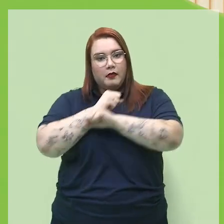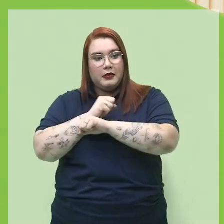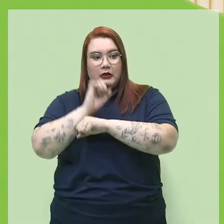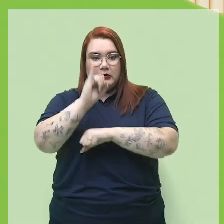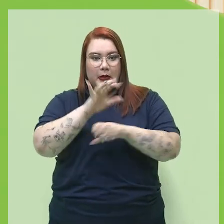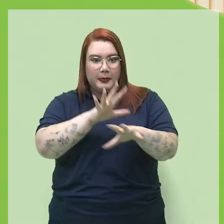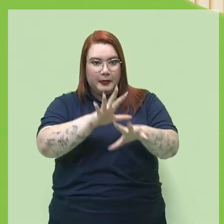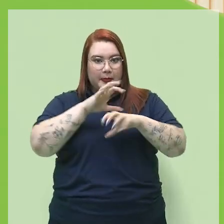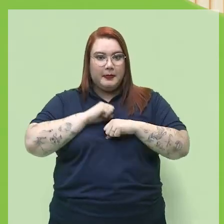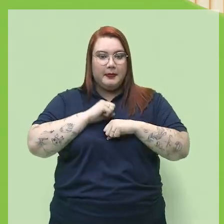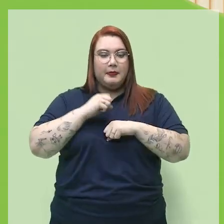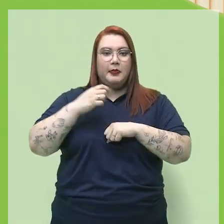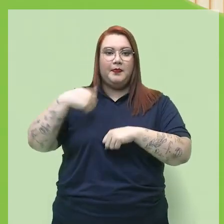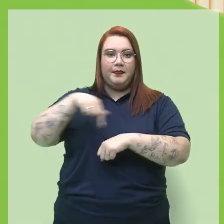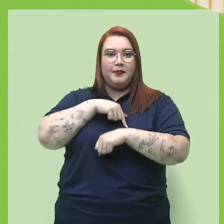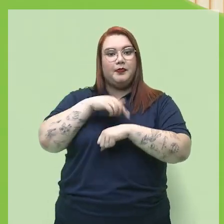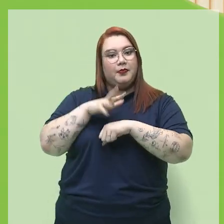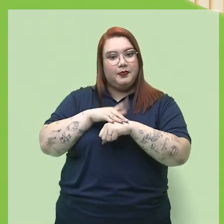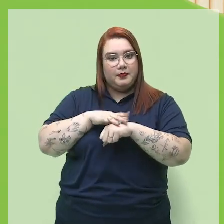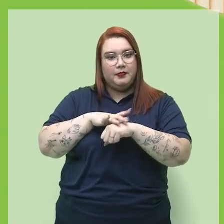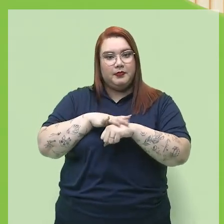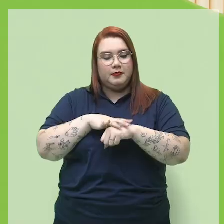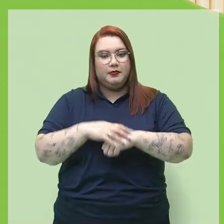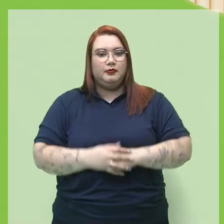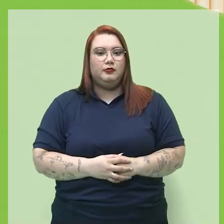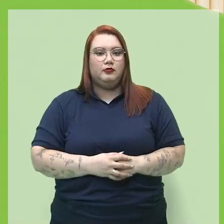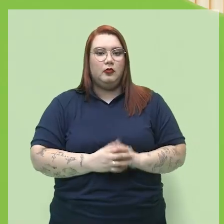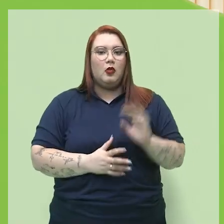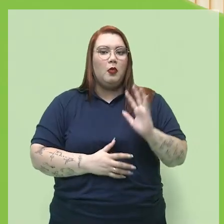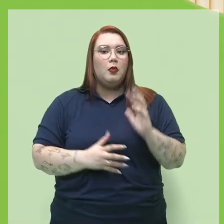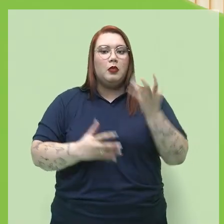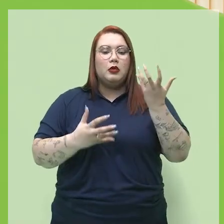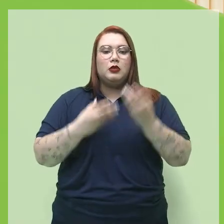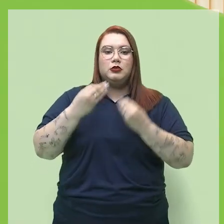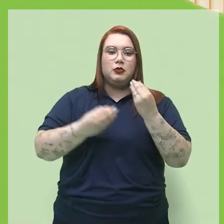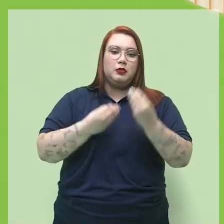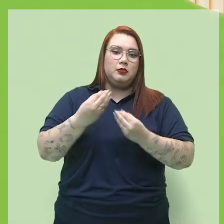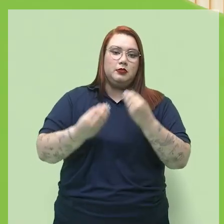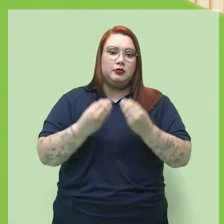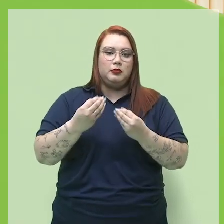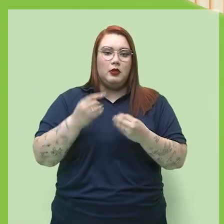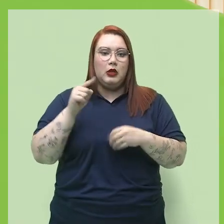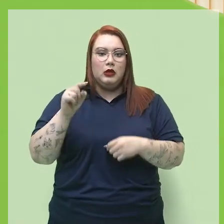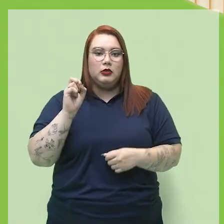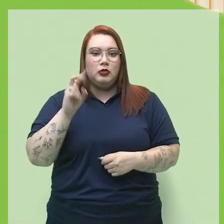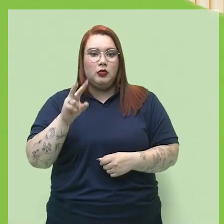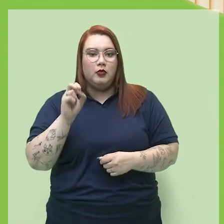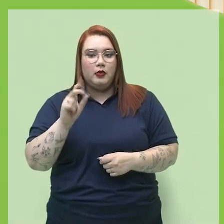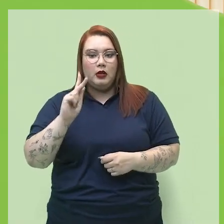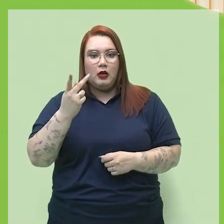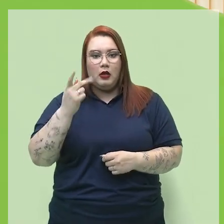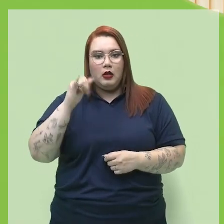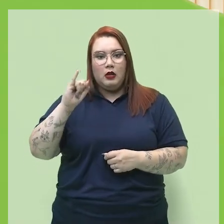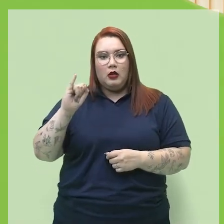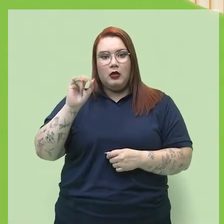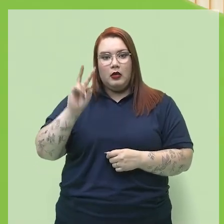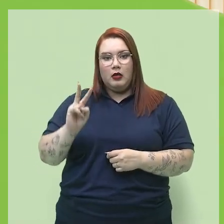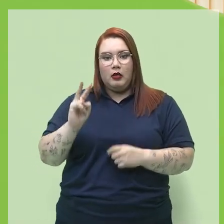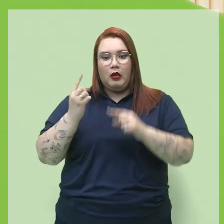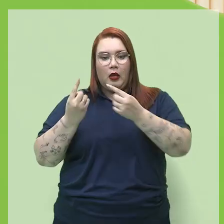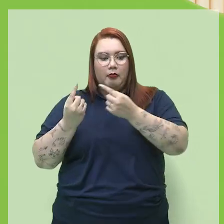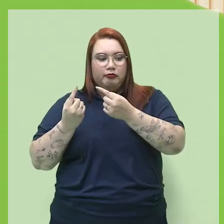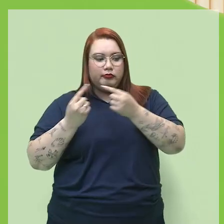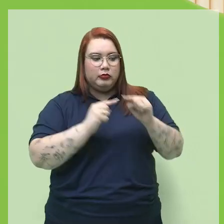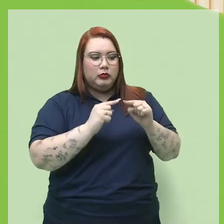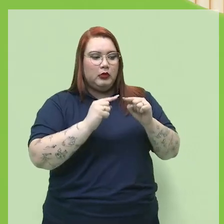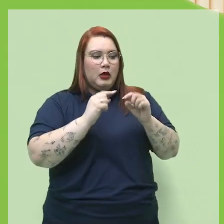instala, a gente fica doente. Então, o que acontece com o vírus do HIV? Ele vai atacar exatamente as células de